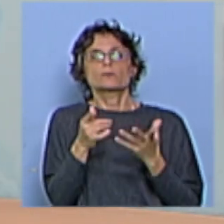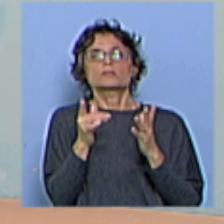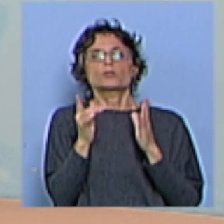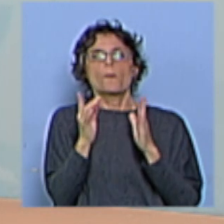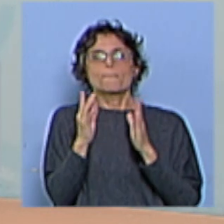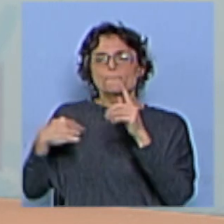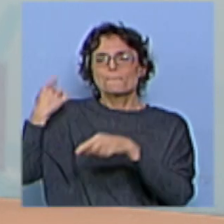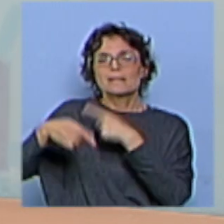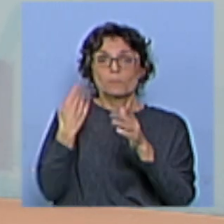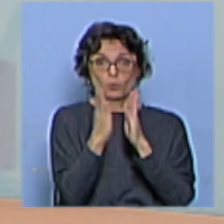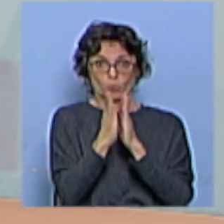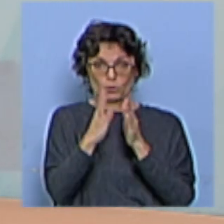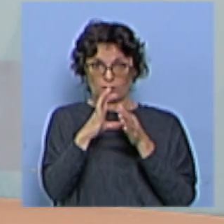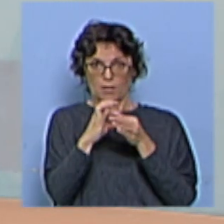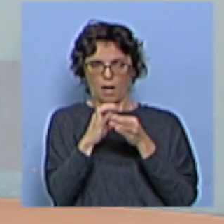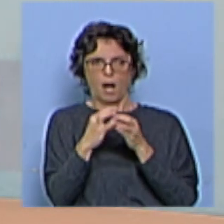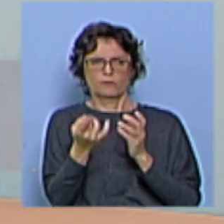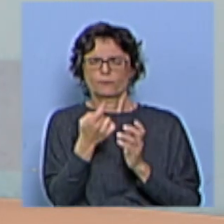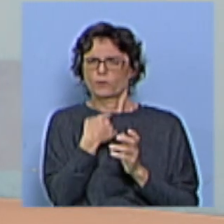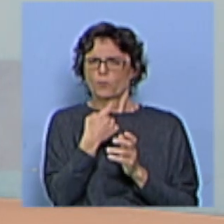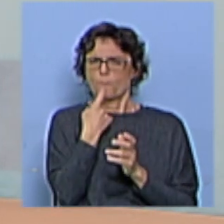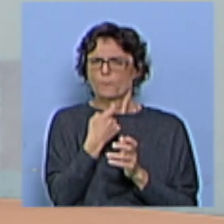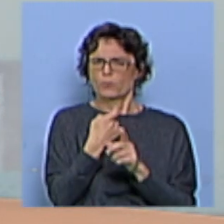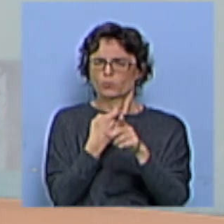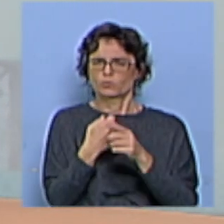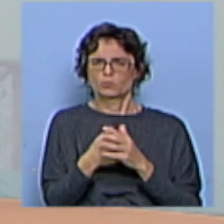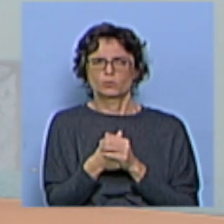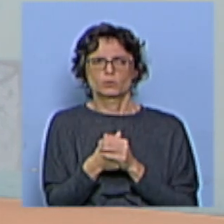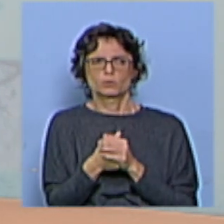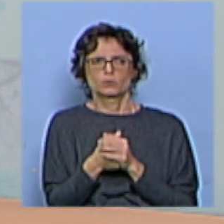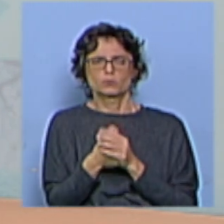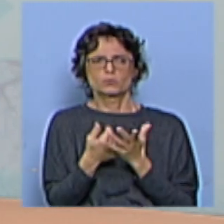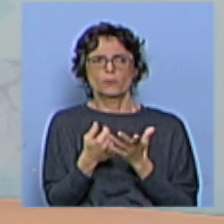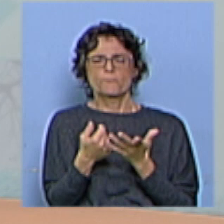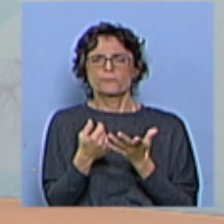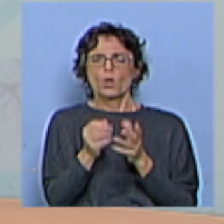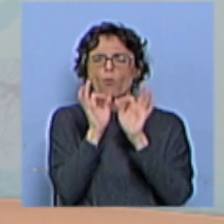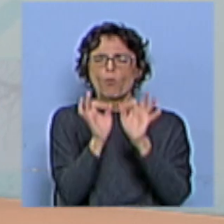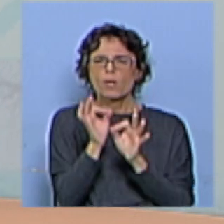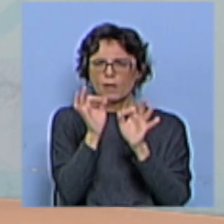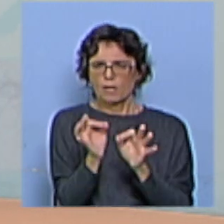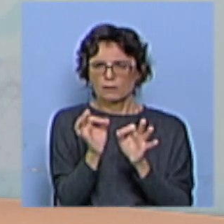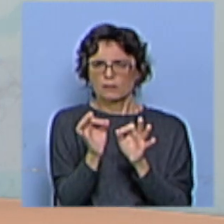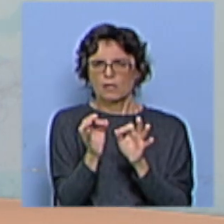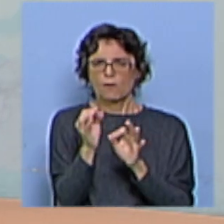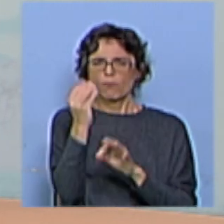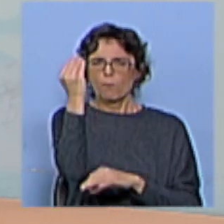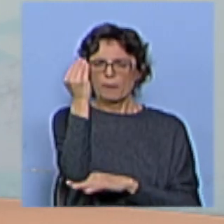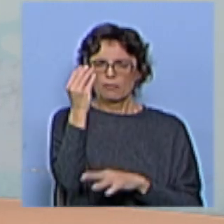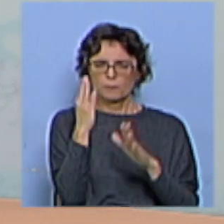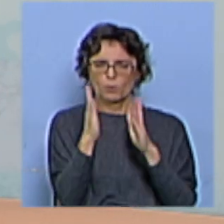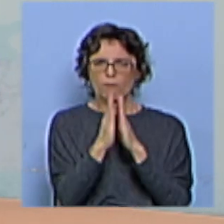vai sendo este ritmo, este dinamismo do tratamento do património, do seu cuidado, a nível das